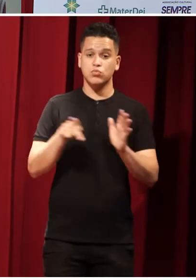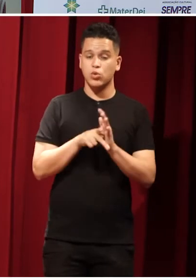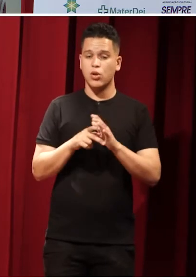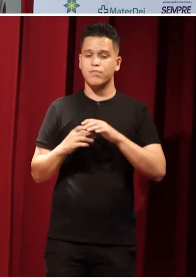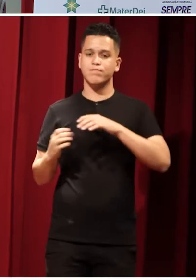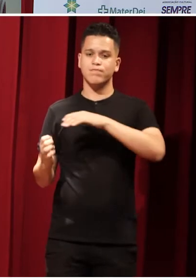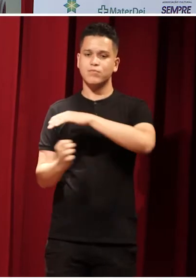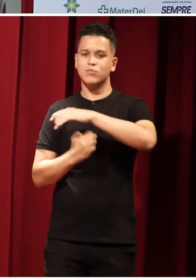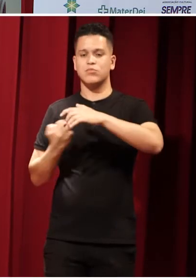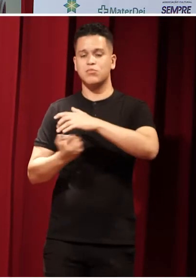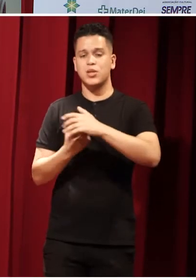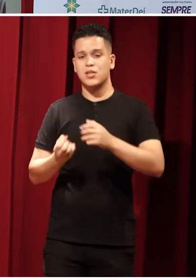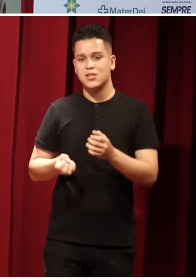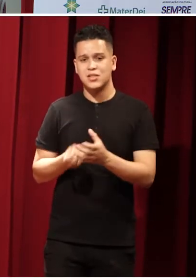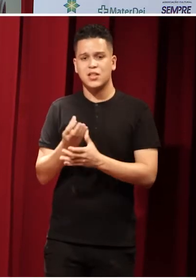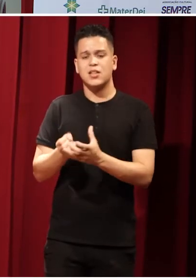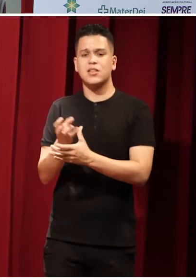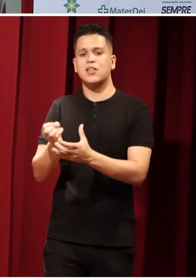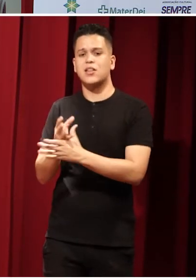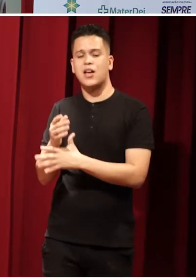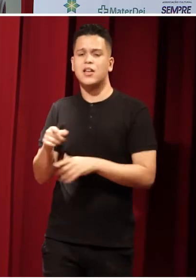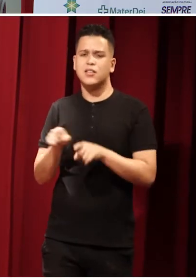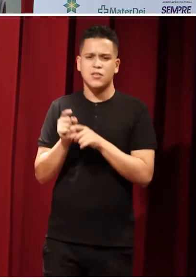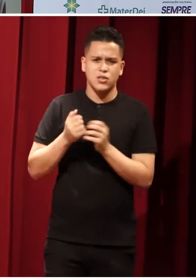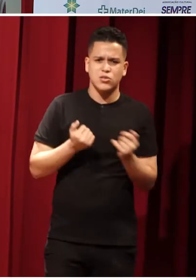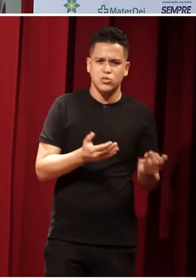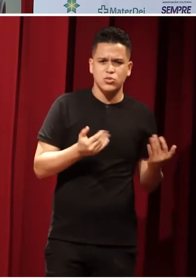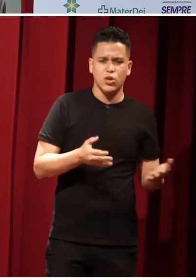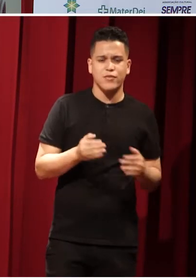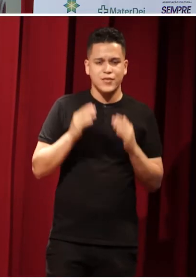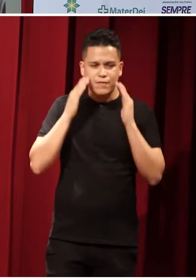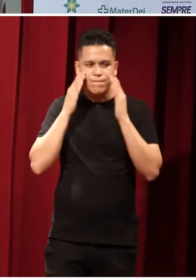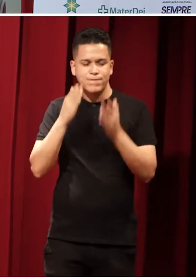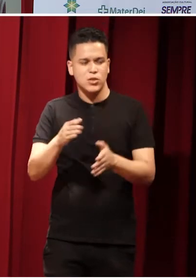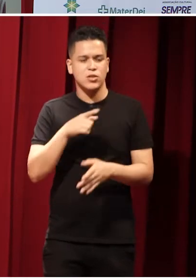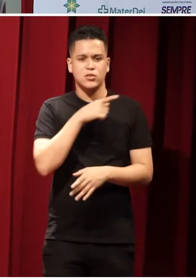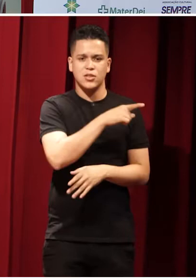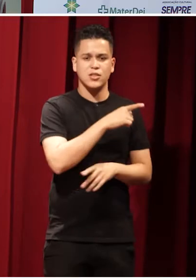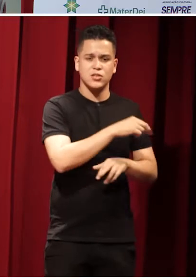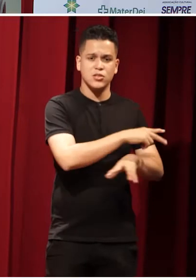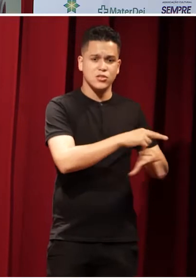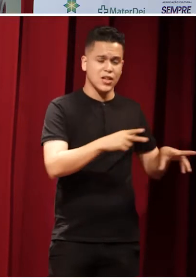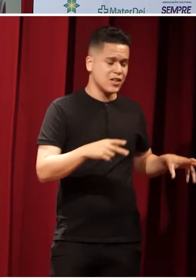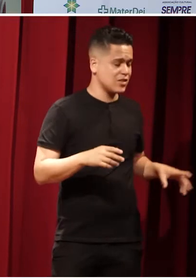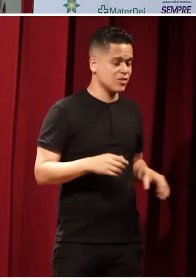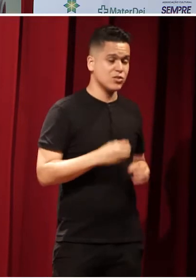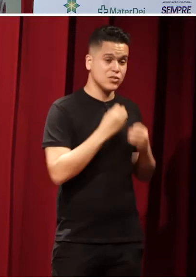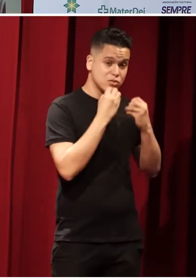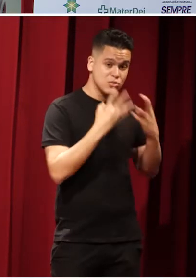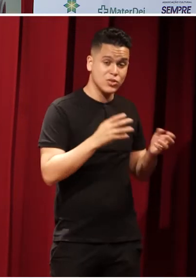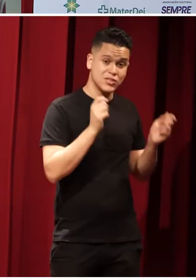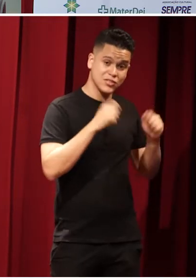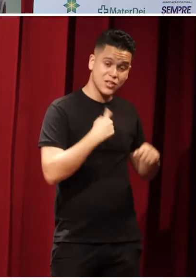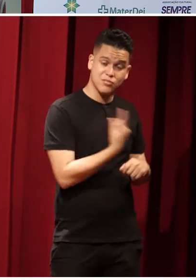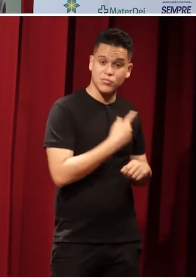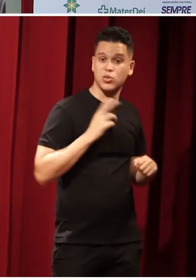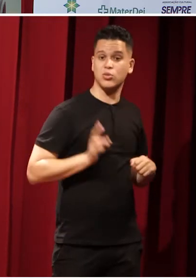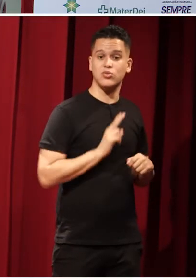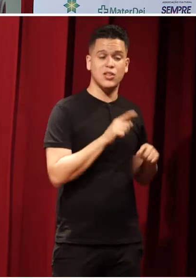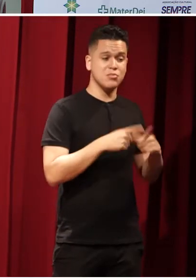jovem, que se volta a produtos da biodiversidade na Amazônia. Tudo isso ainda é muito